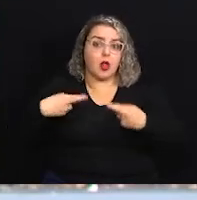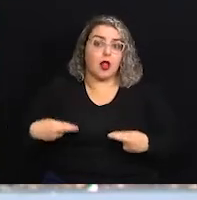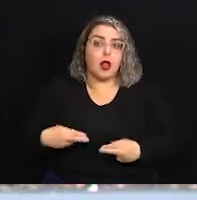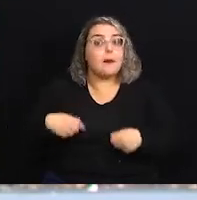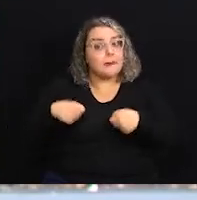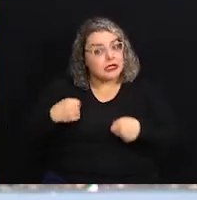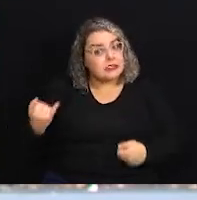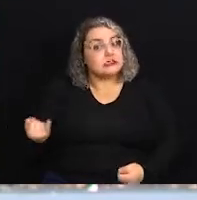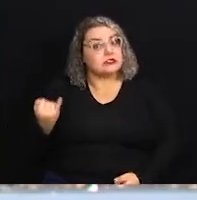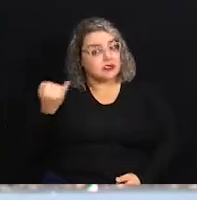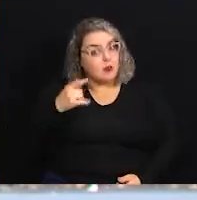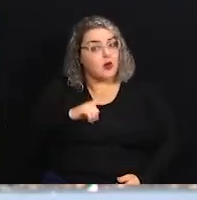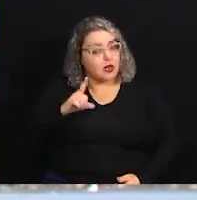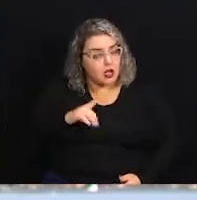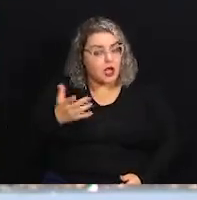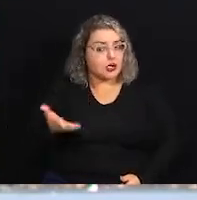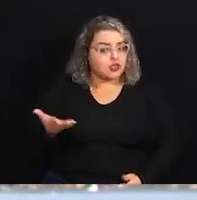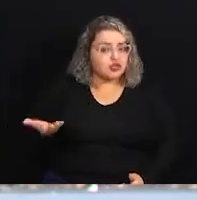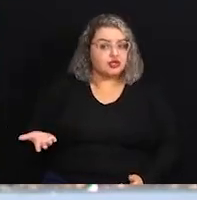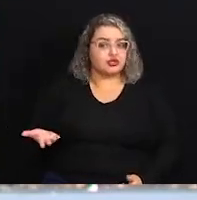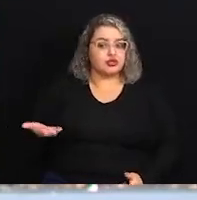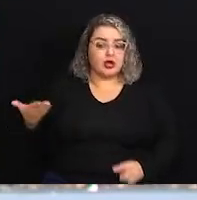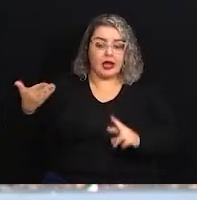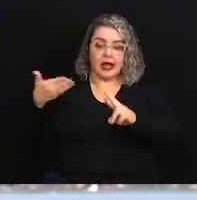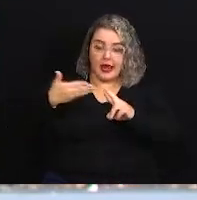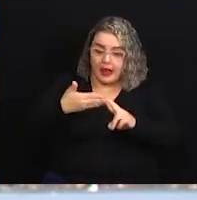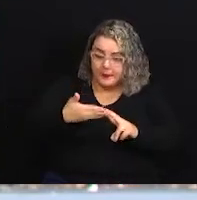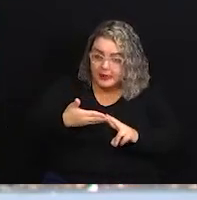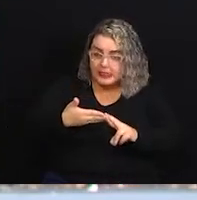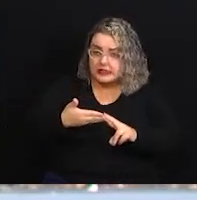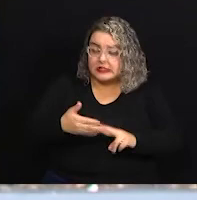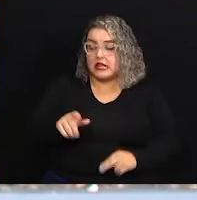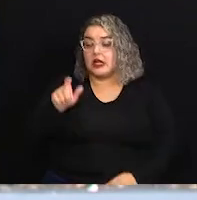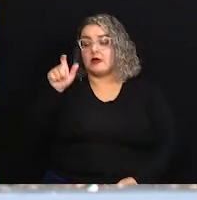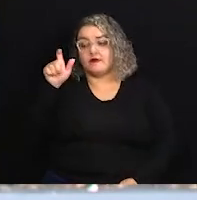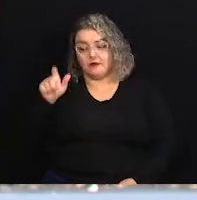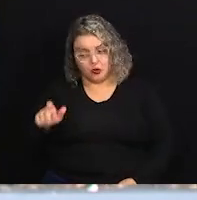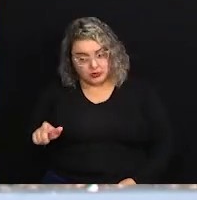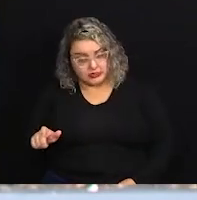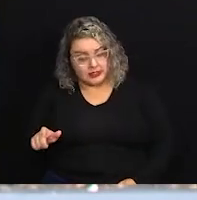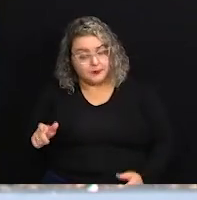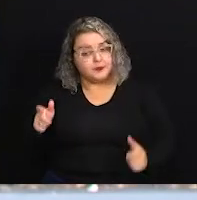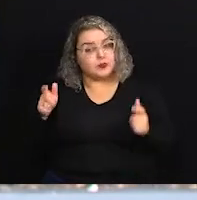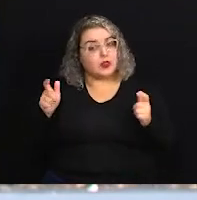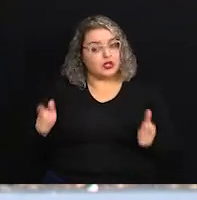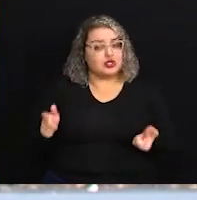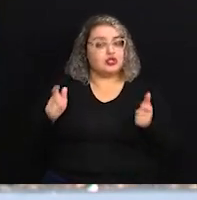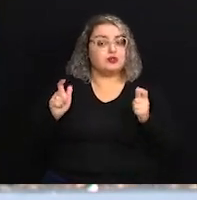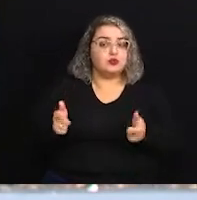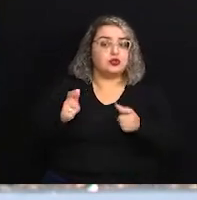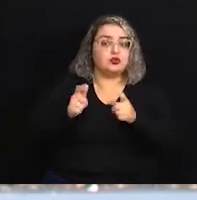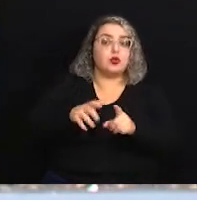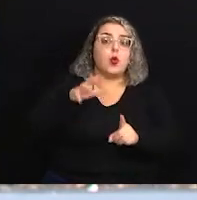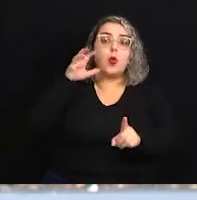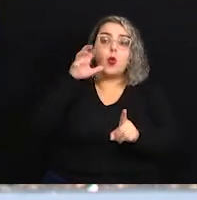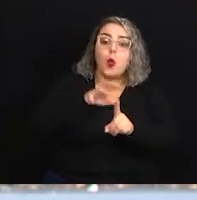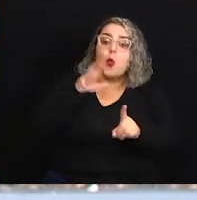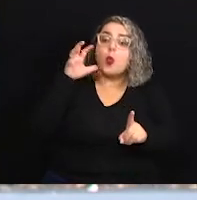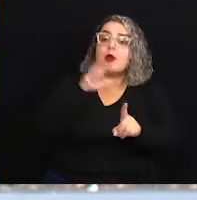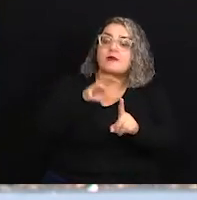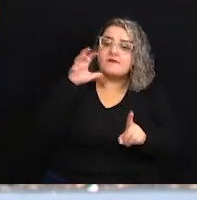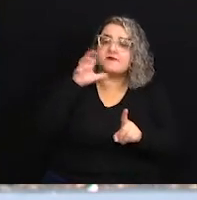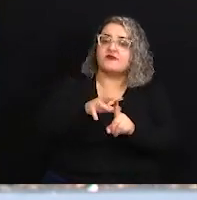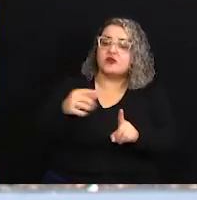recicláveis. Tá? Isso representa que você está diminuindo o impacto